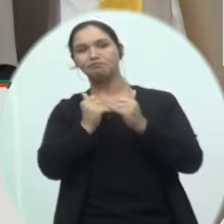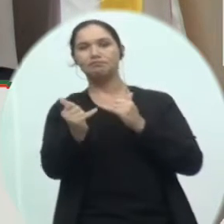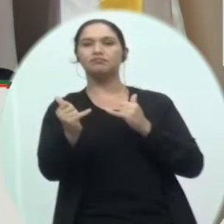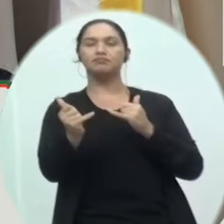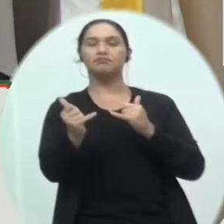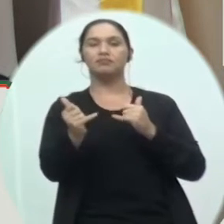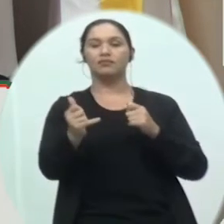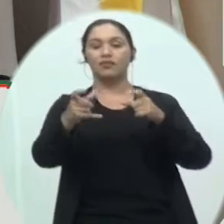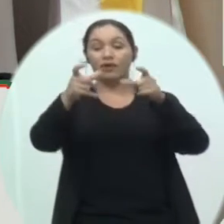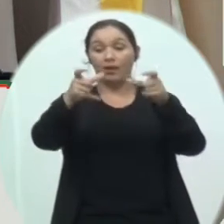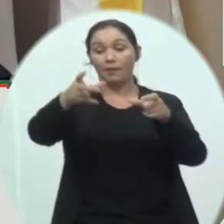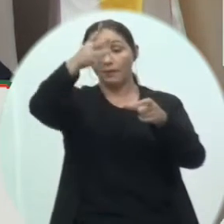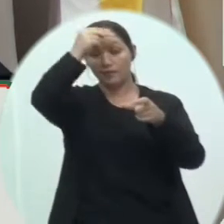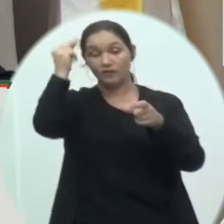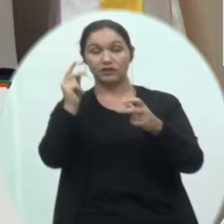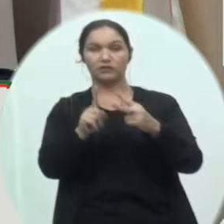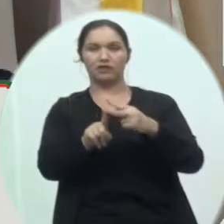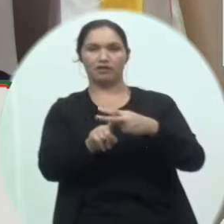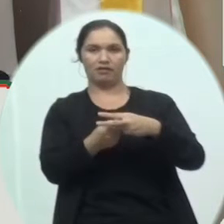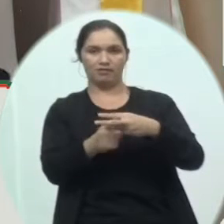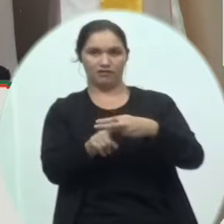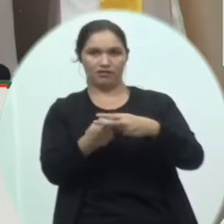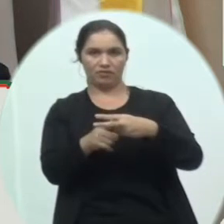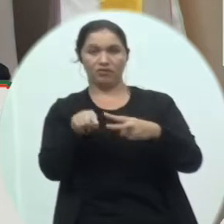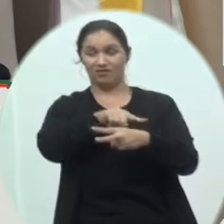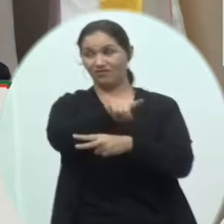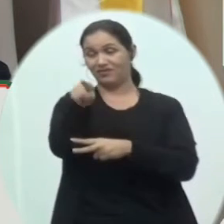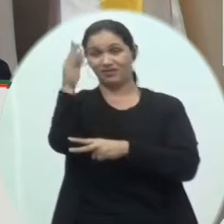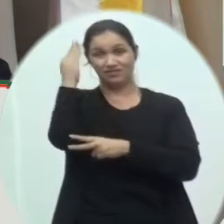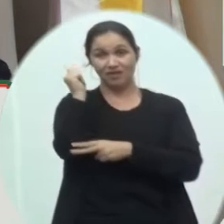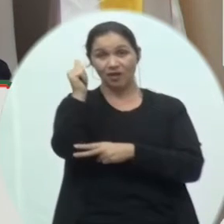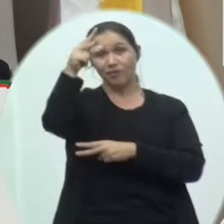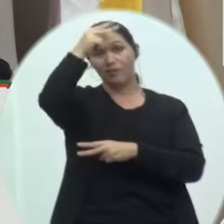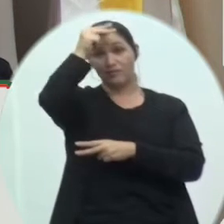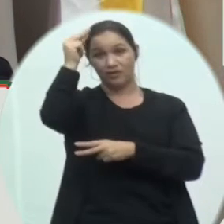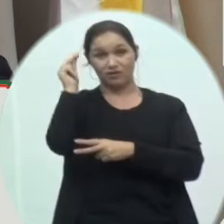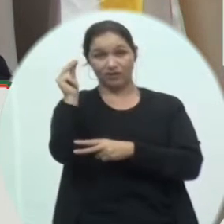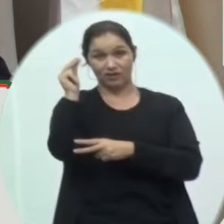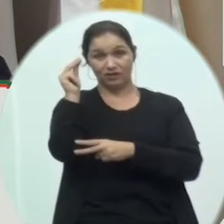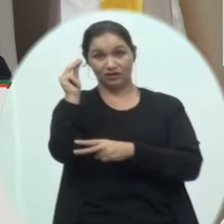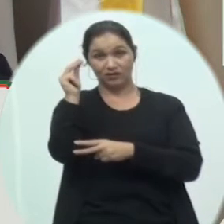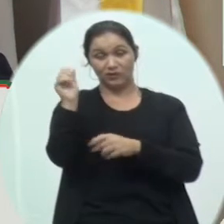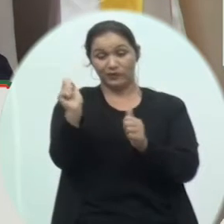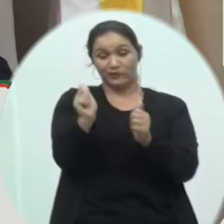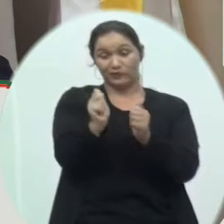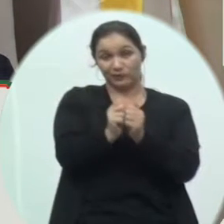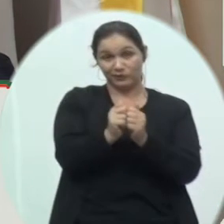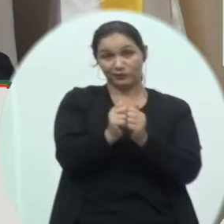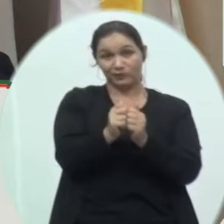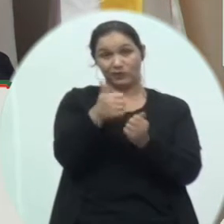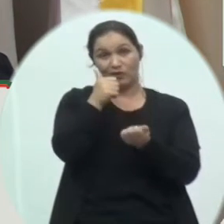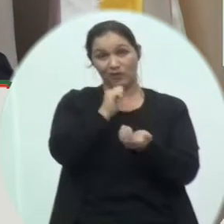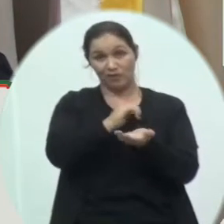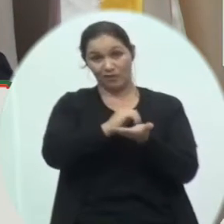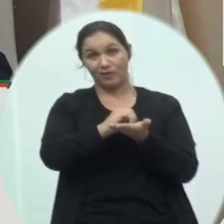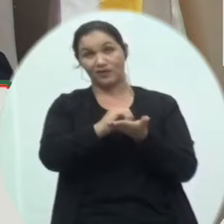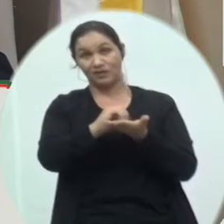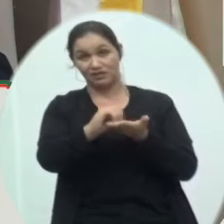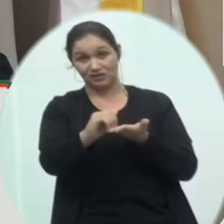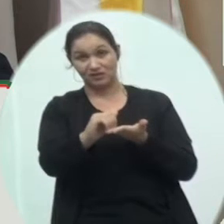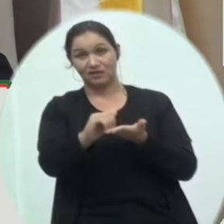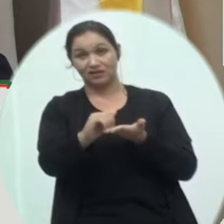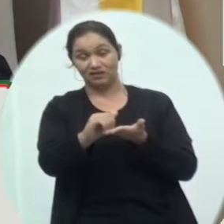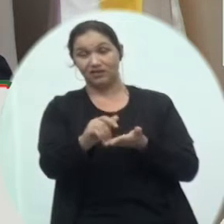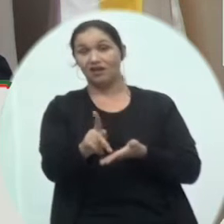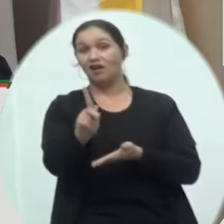prefeitura, como vocês bem sabem, o nosso prefeito Clécio Salvaro, juntamente com a secretária Cátia